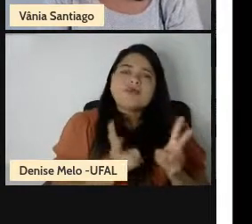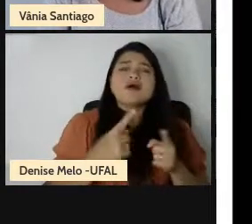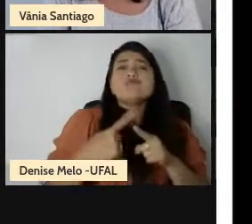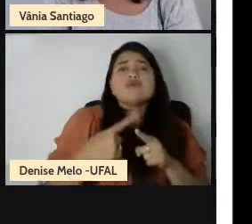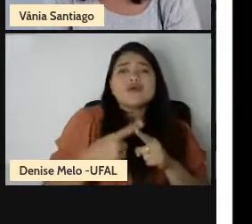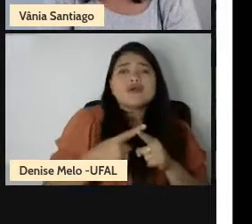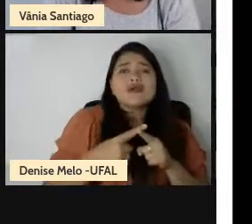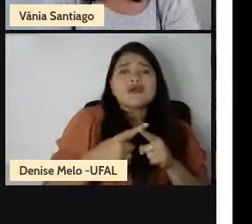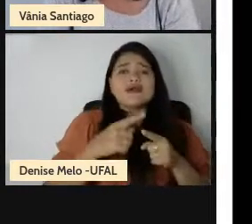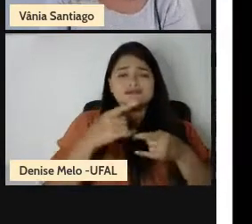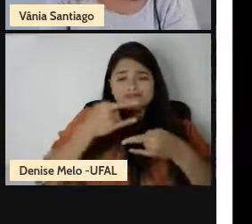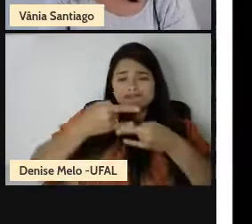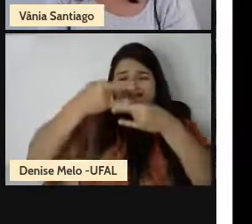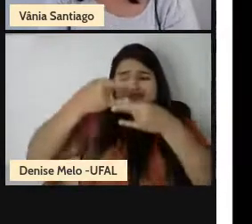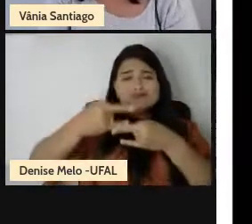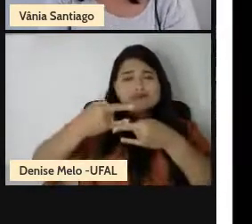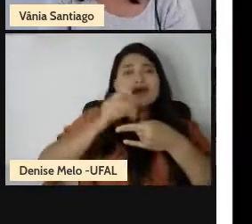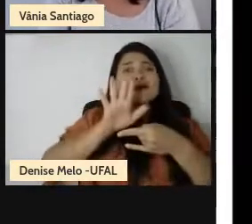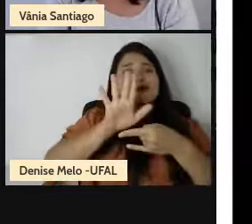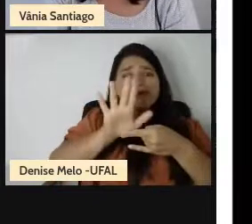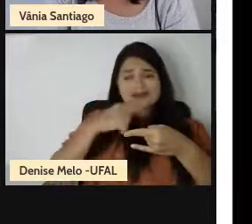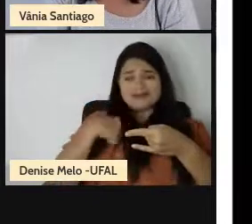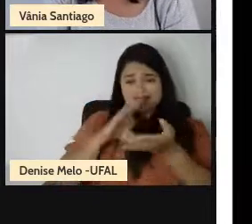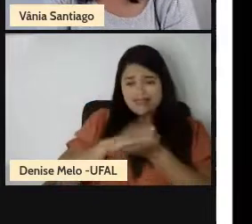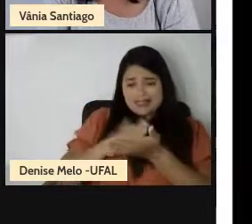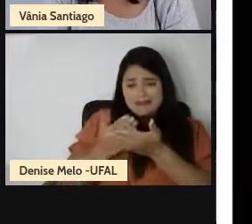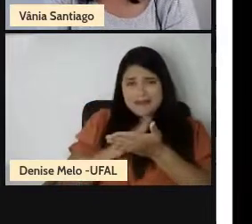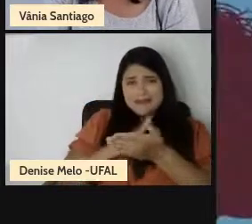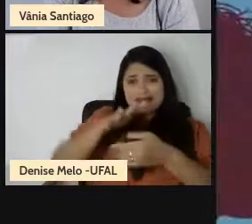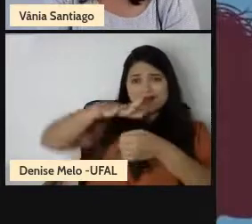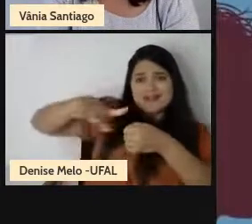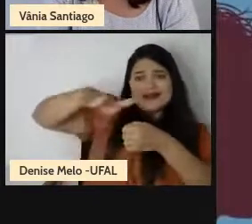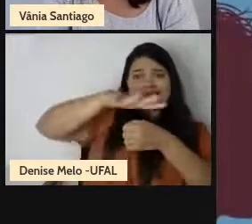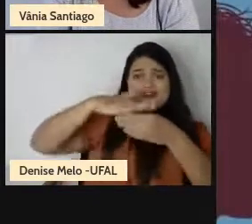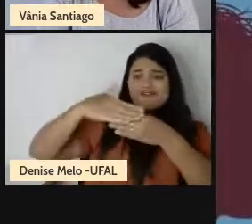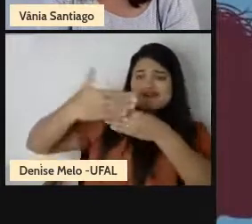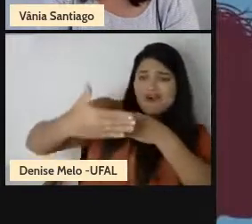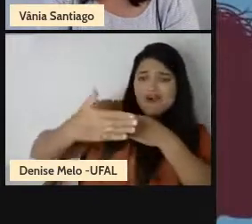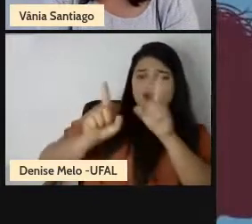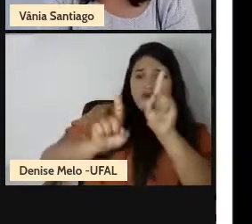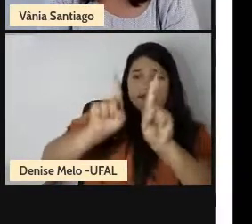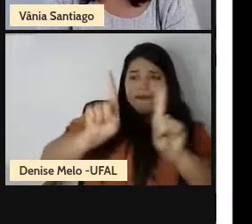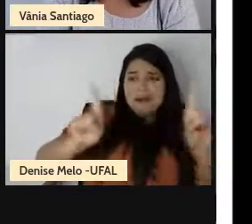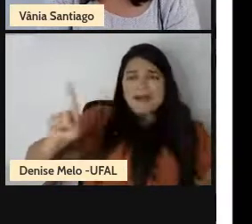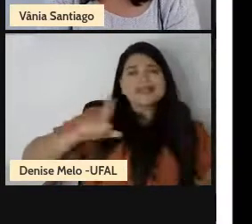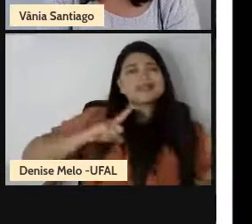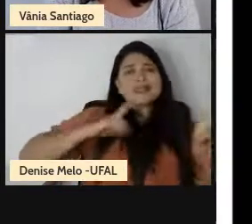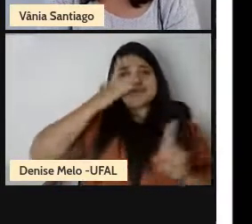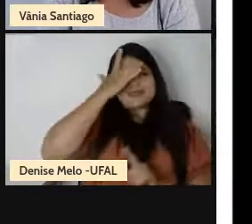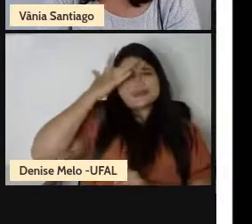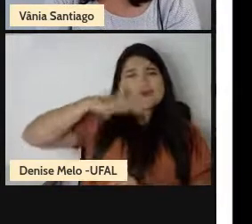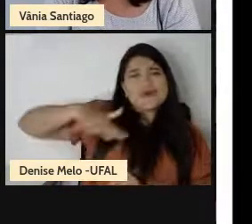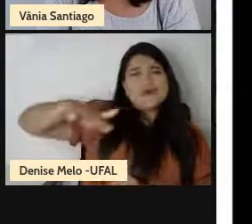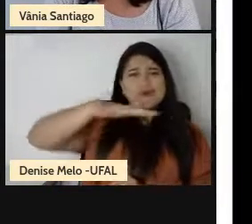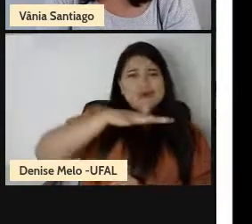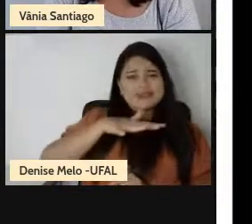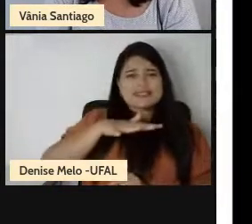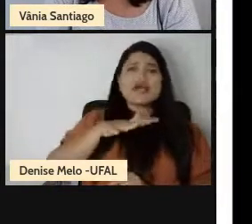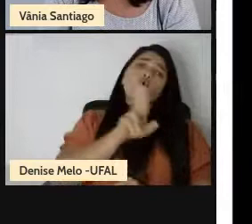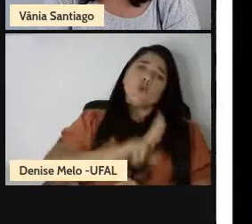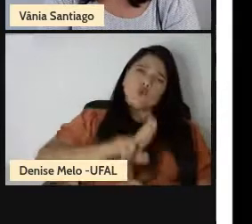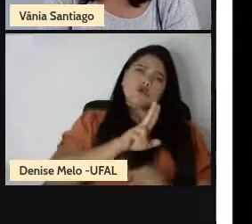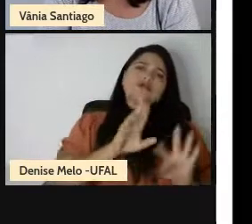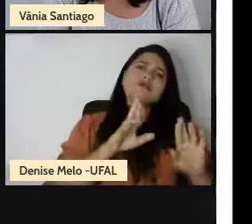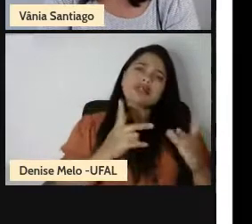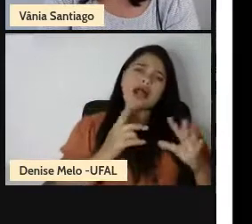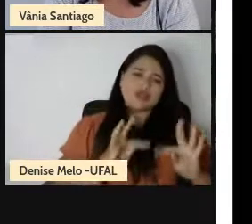interpretar pessoas para outras pessoas, mediante recursos tecnológicos, mas a partir